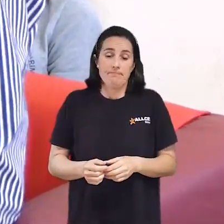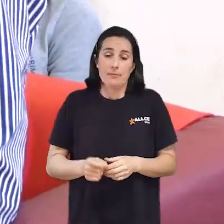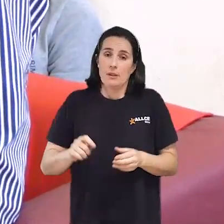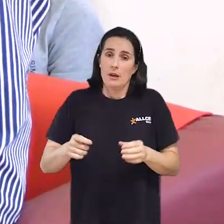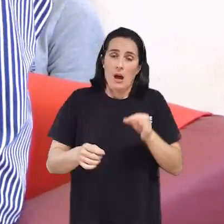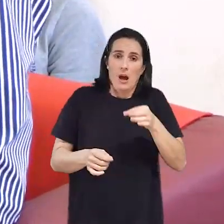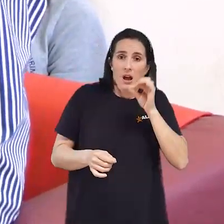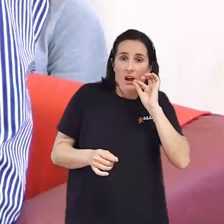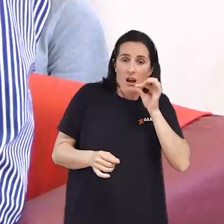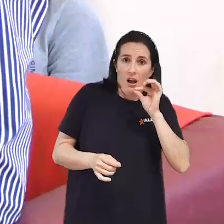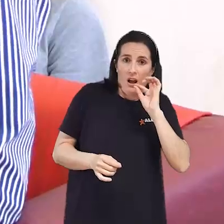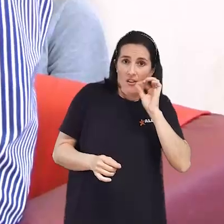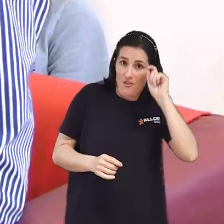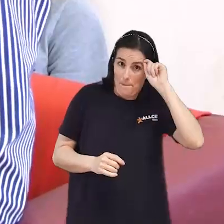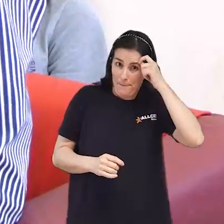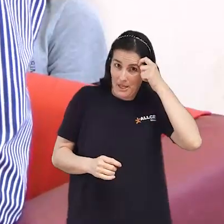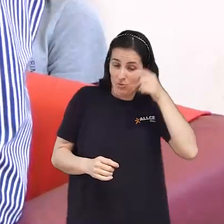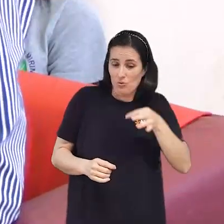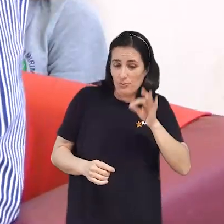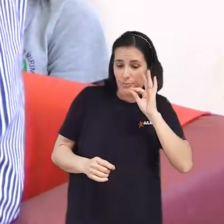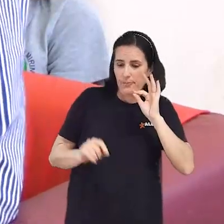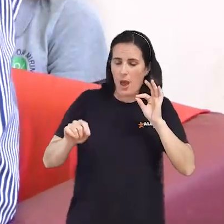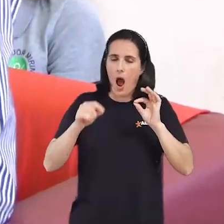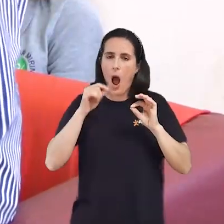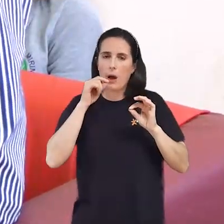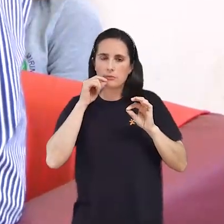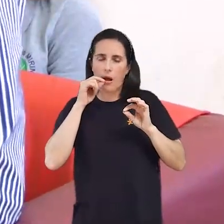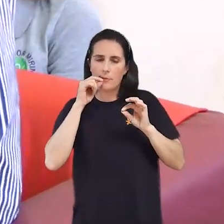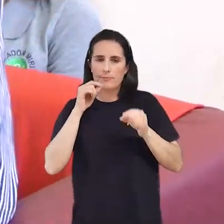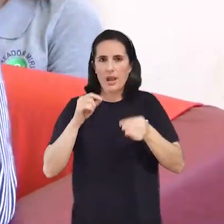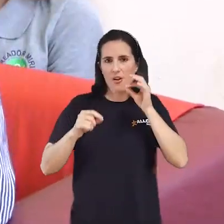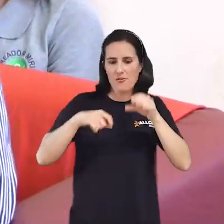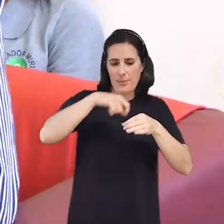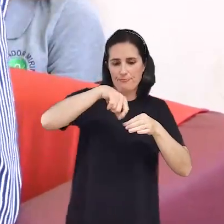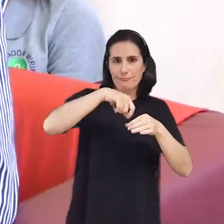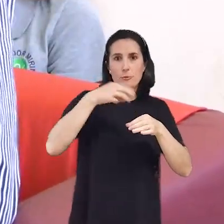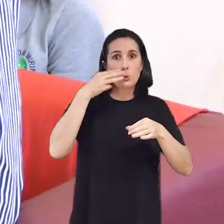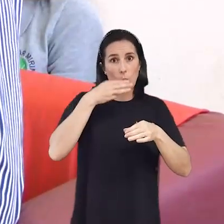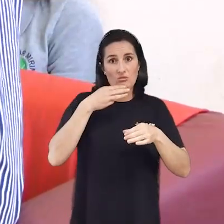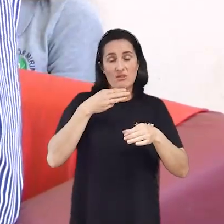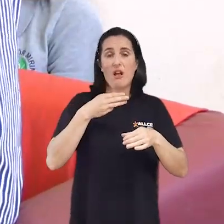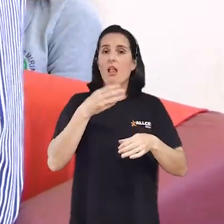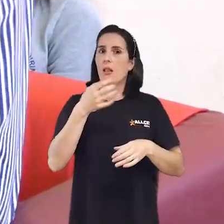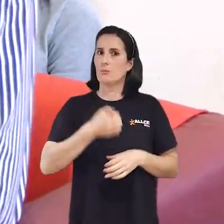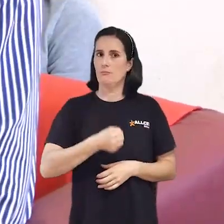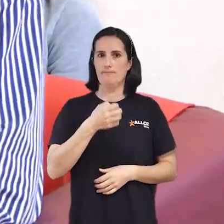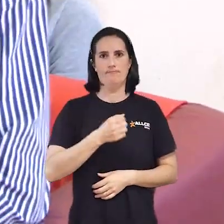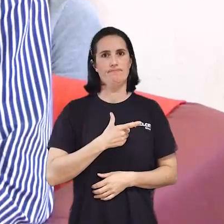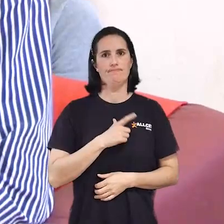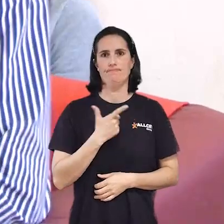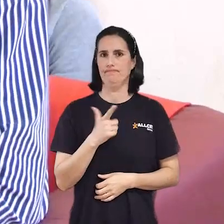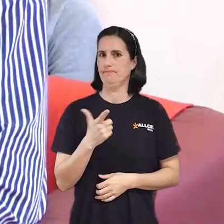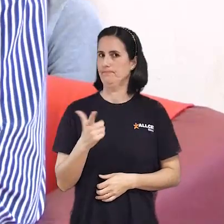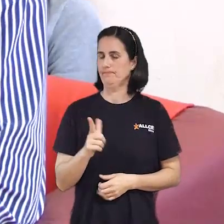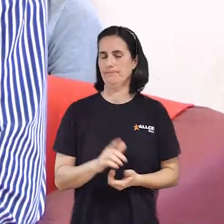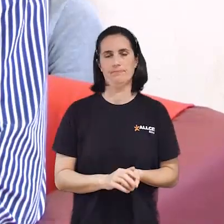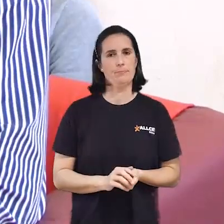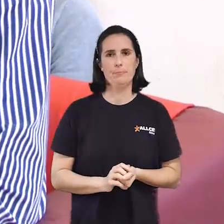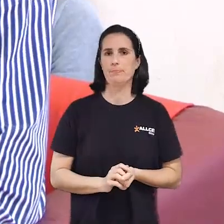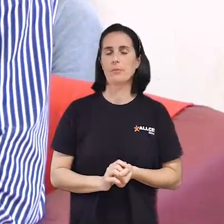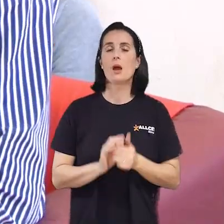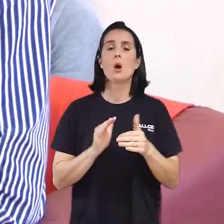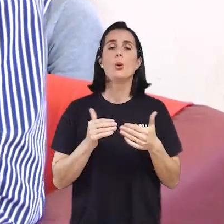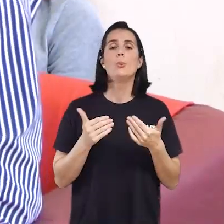fatia grossa assim, parecia aqueles tamanco, jogava no prato e a gente comia aquilo, Guto,